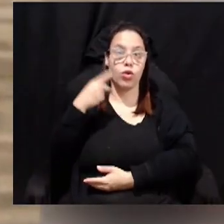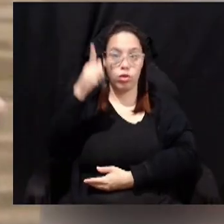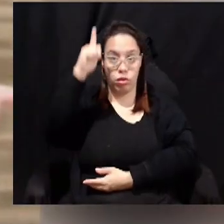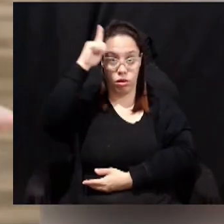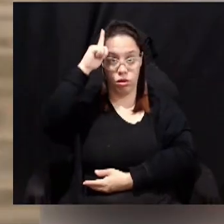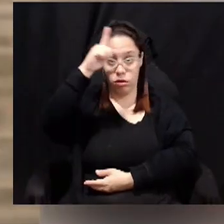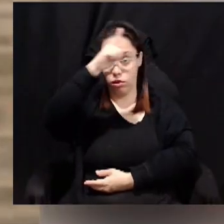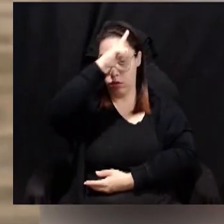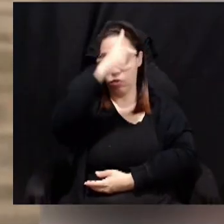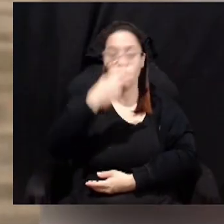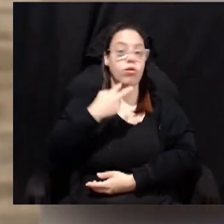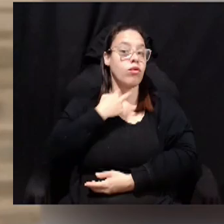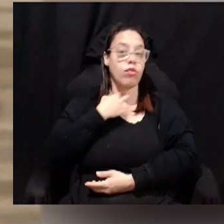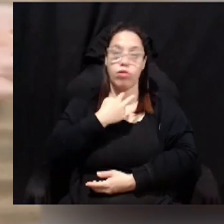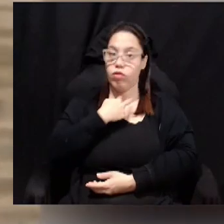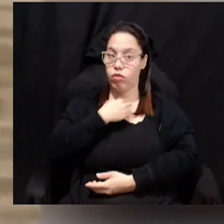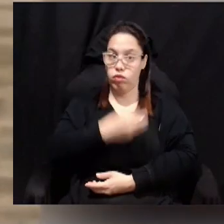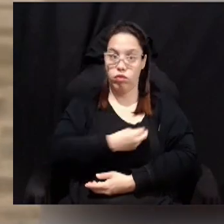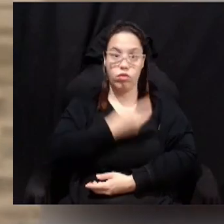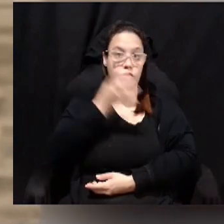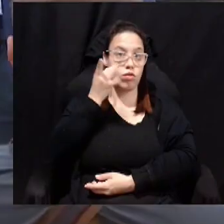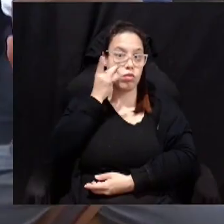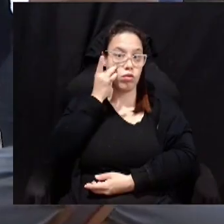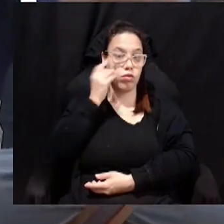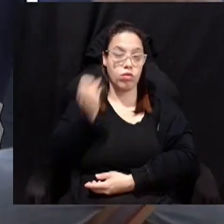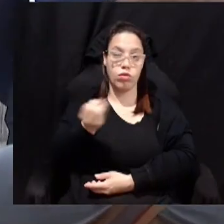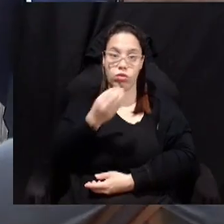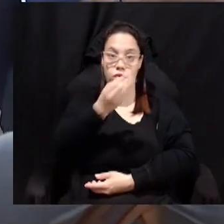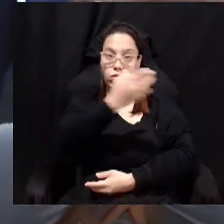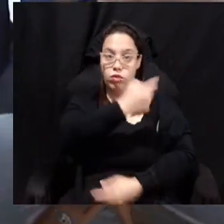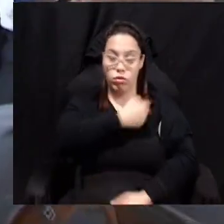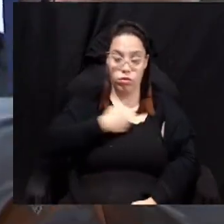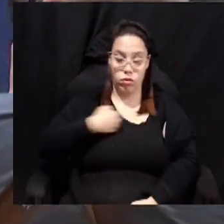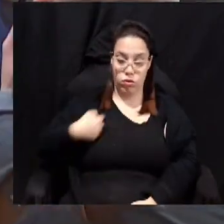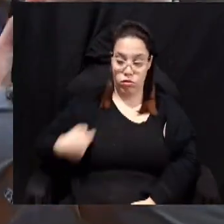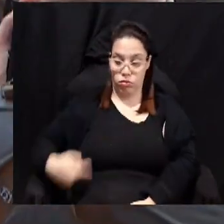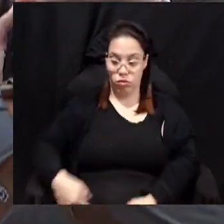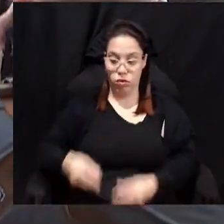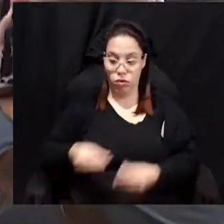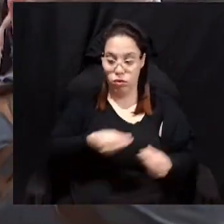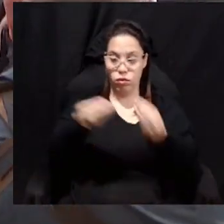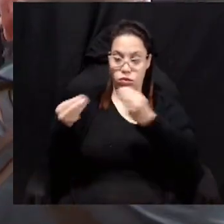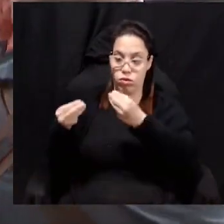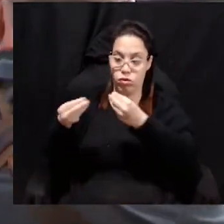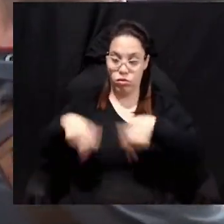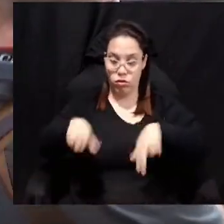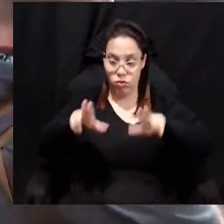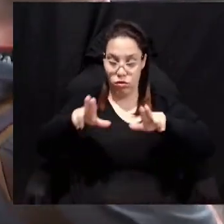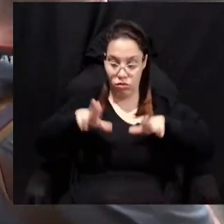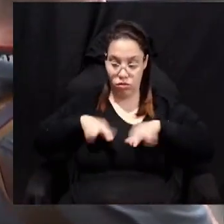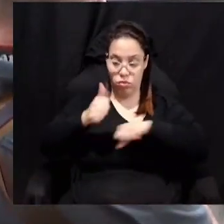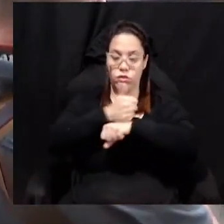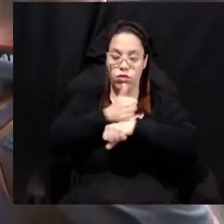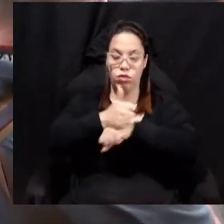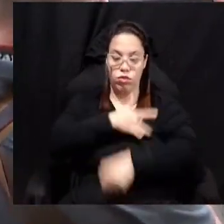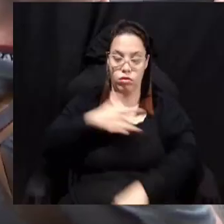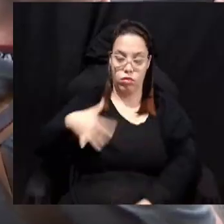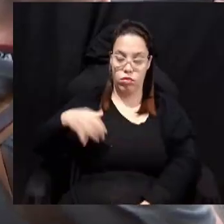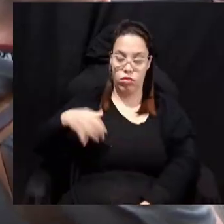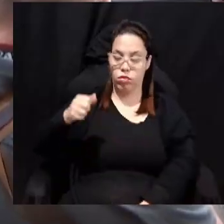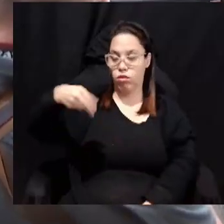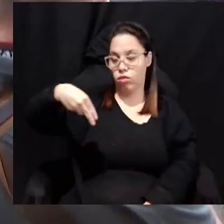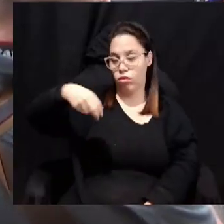pôde comparecer por estar em uma viagem à China, foi entregue o diploma de mérito do profissional da saúde Ana Neri